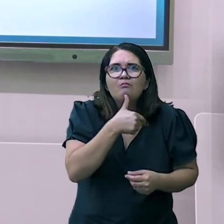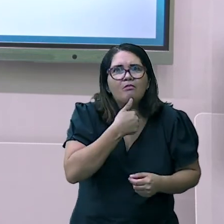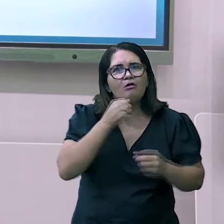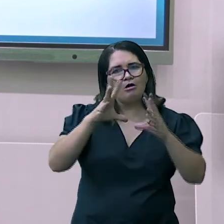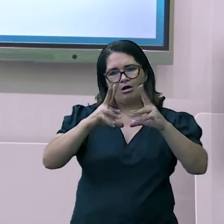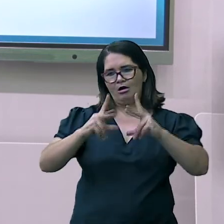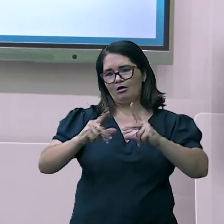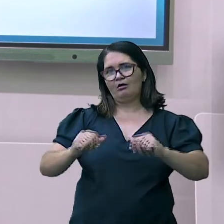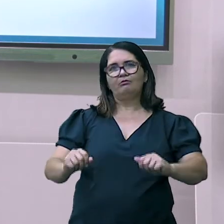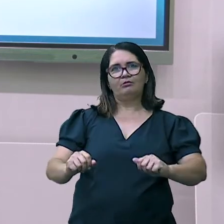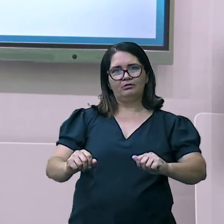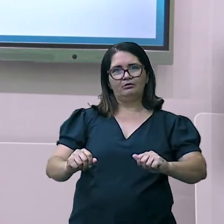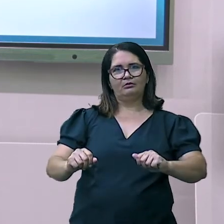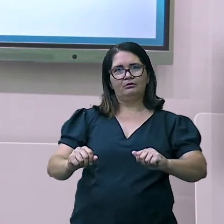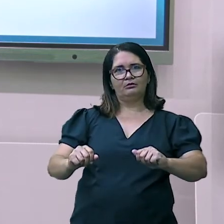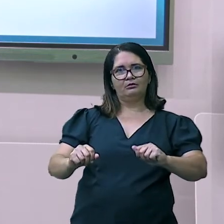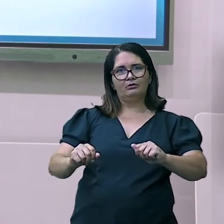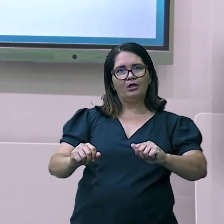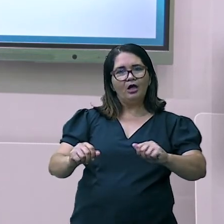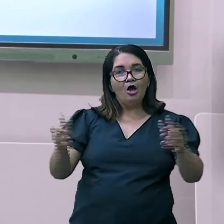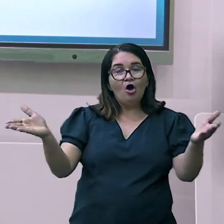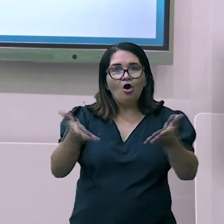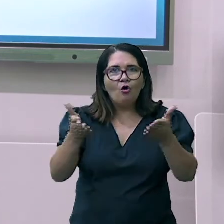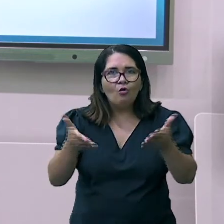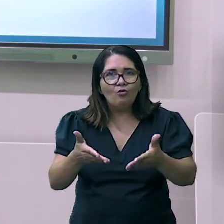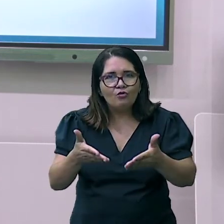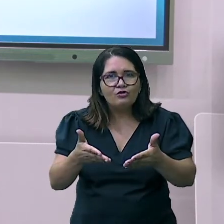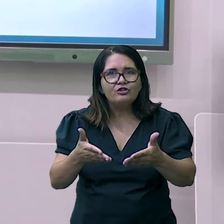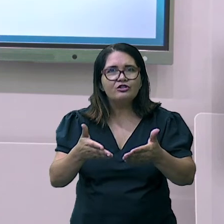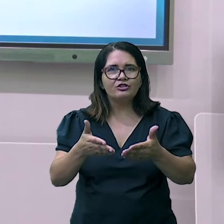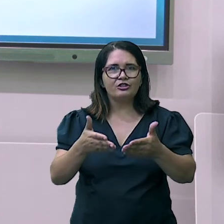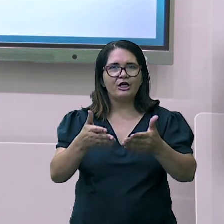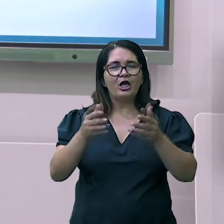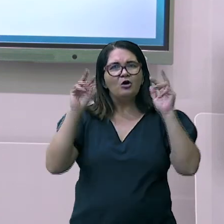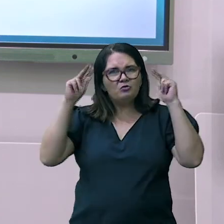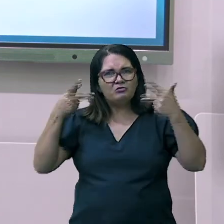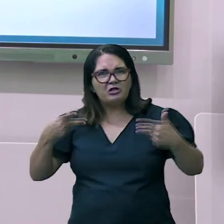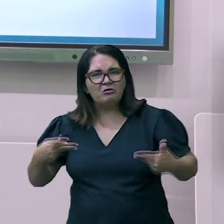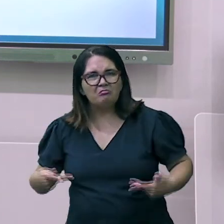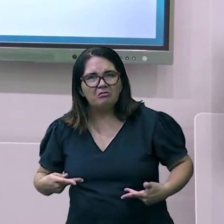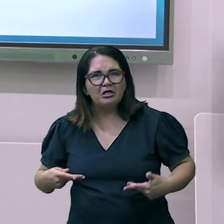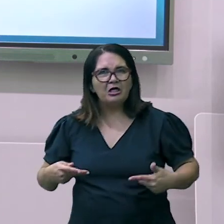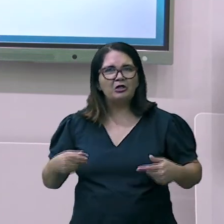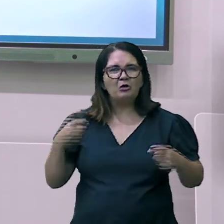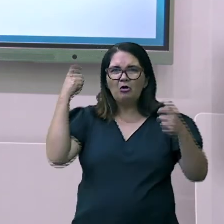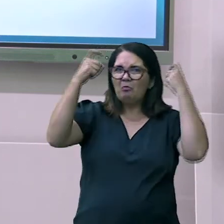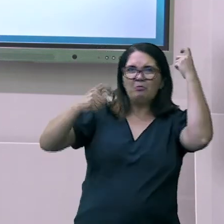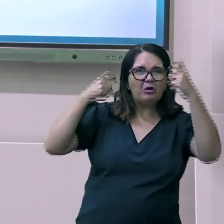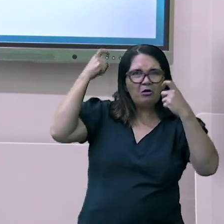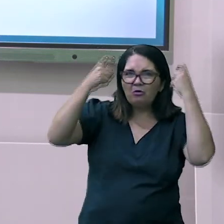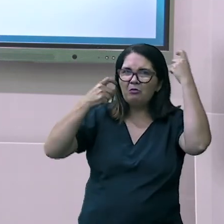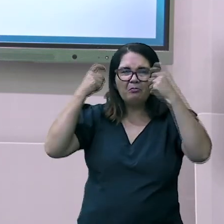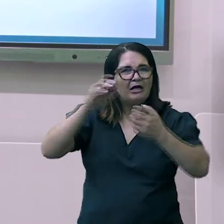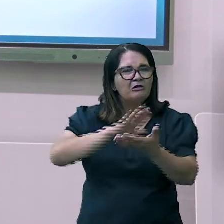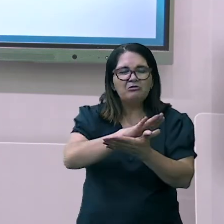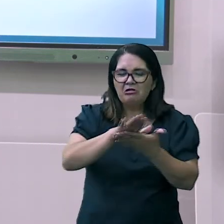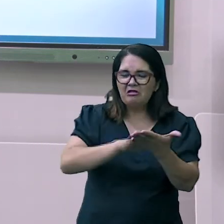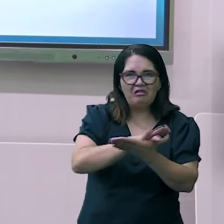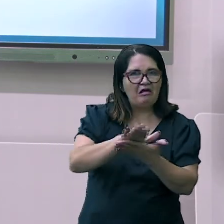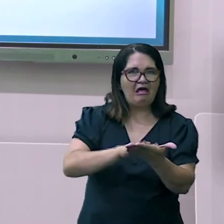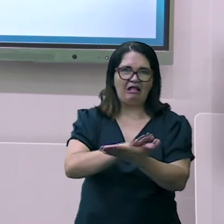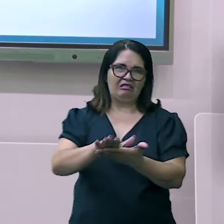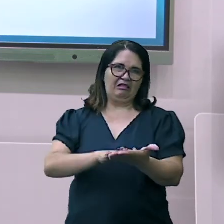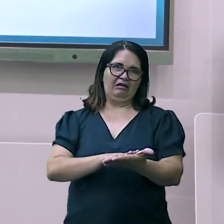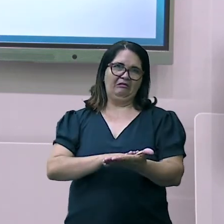eu penso, hoje a gente não está muito preocupado, não. Cada dia que passa, a gente consome mais, a gente